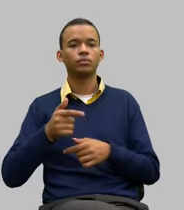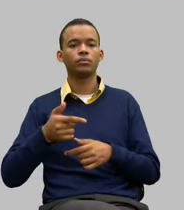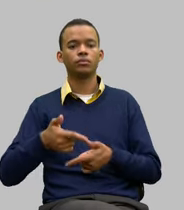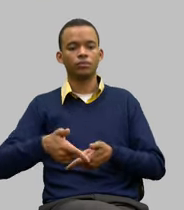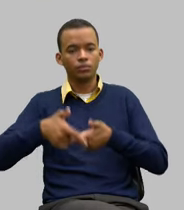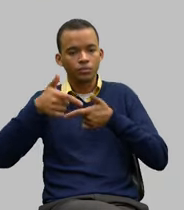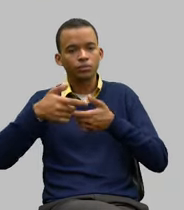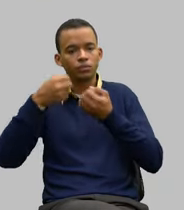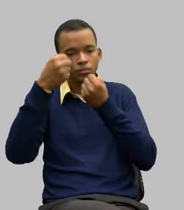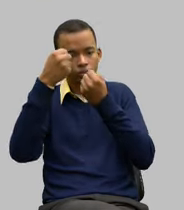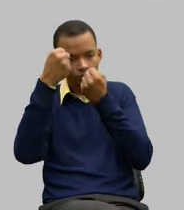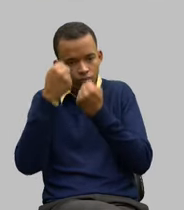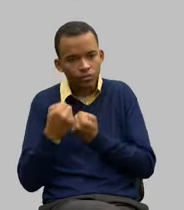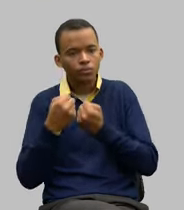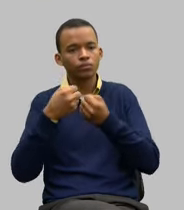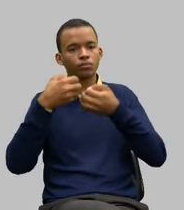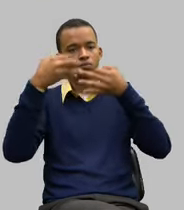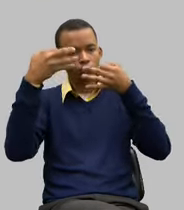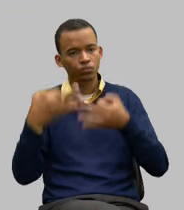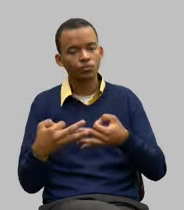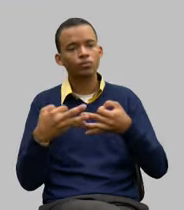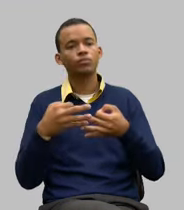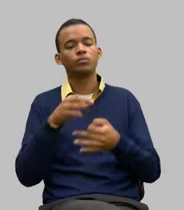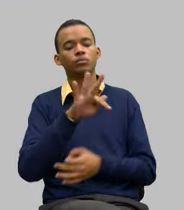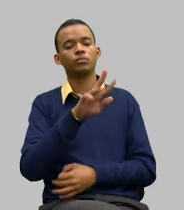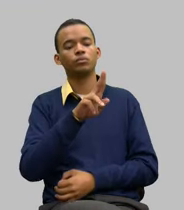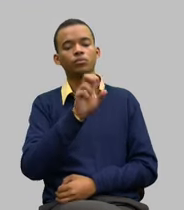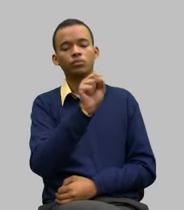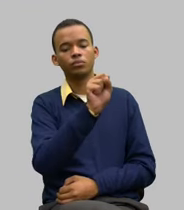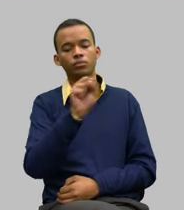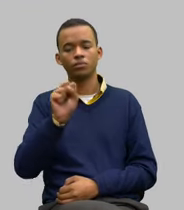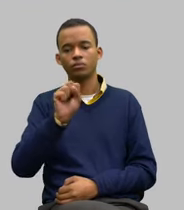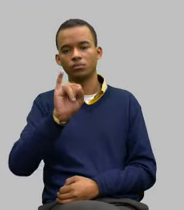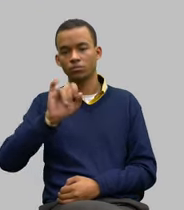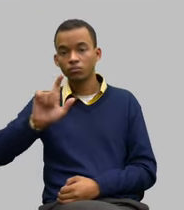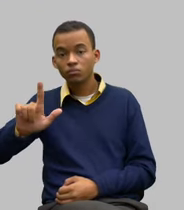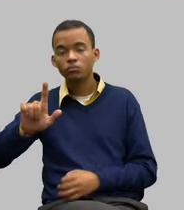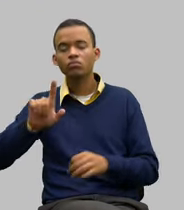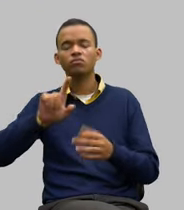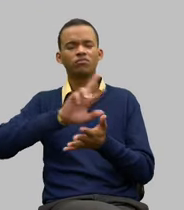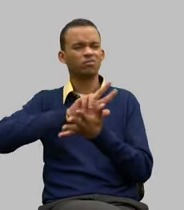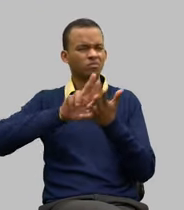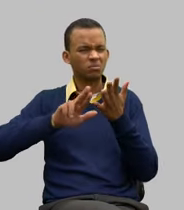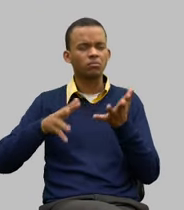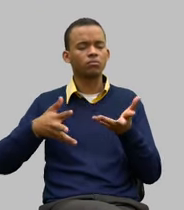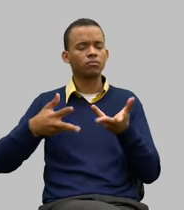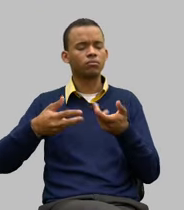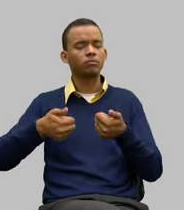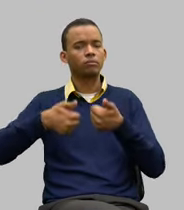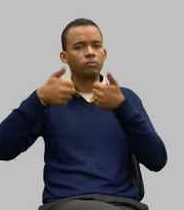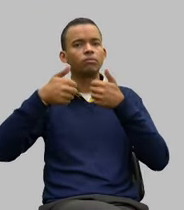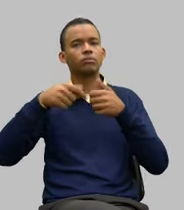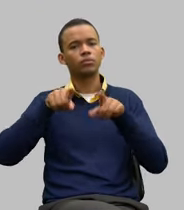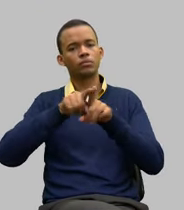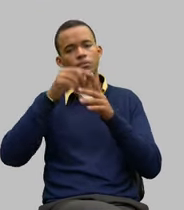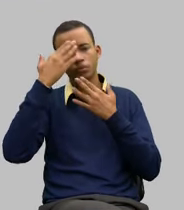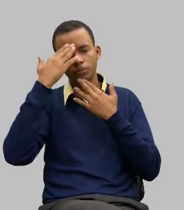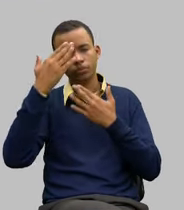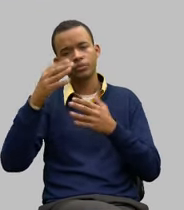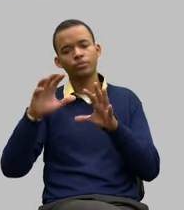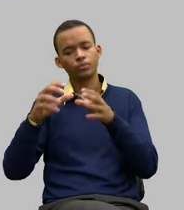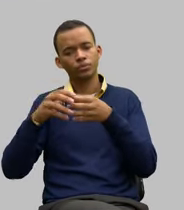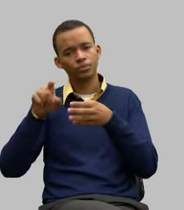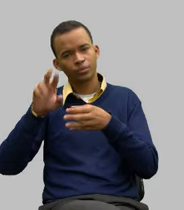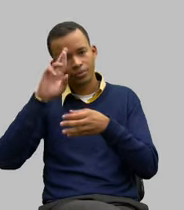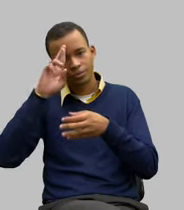bastantes fuzos bastantes armas aí de qualidade mesmo e agradecer o comando da militar também Coronel